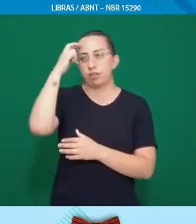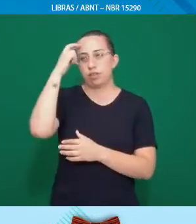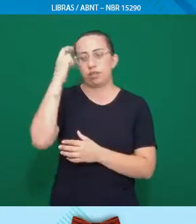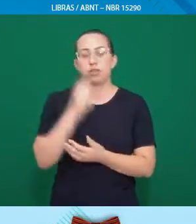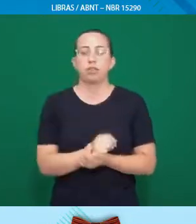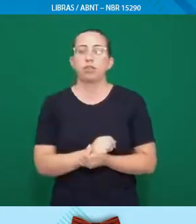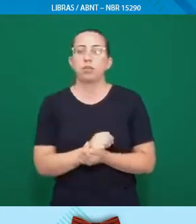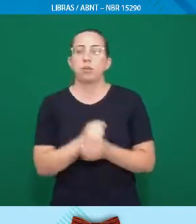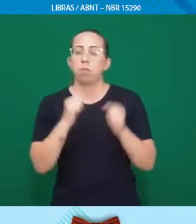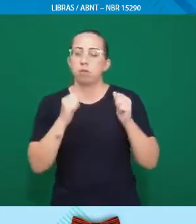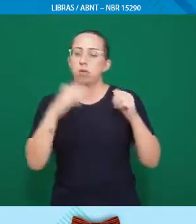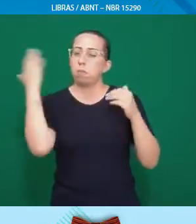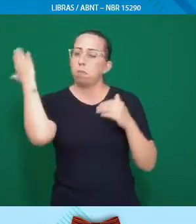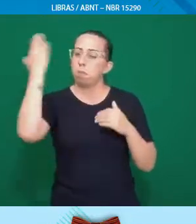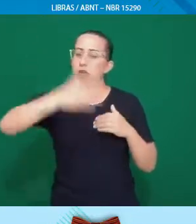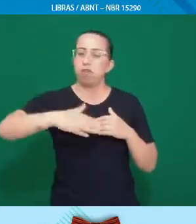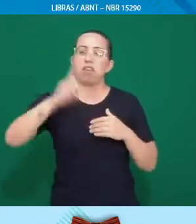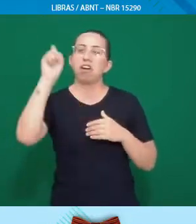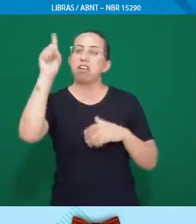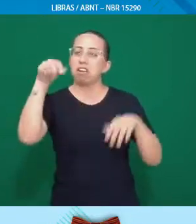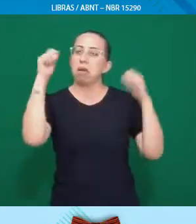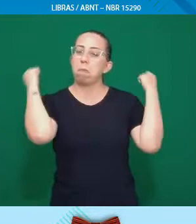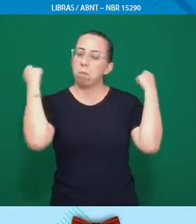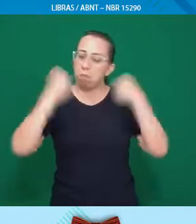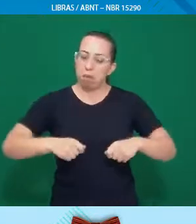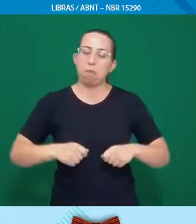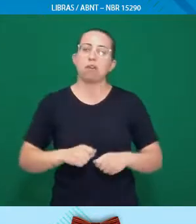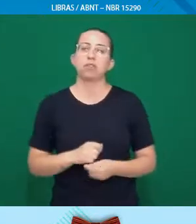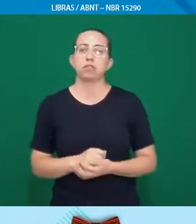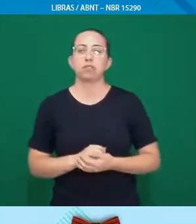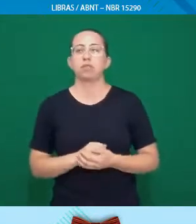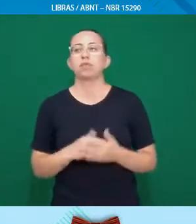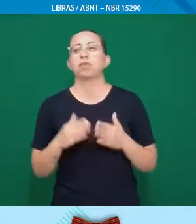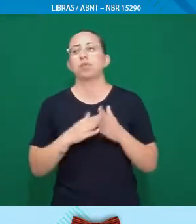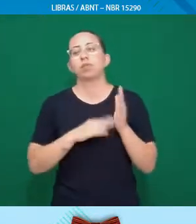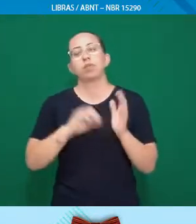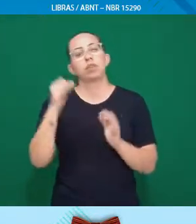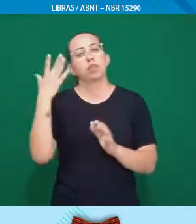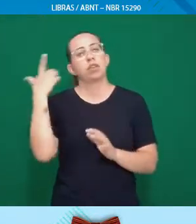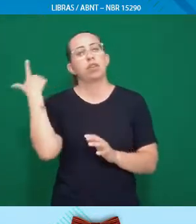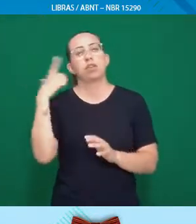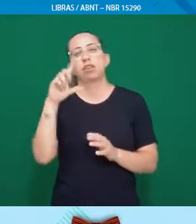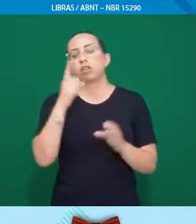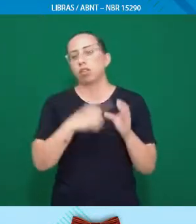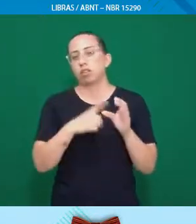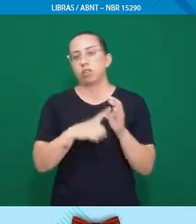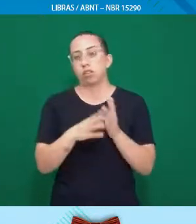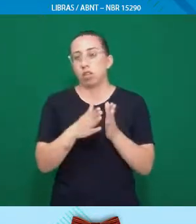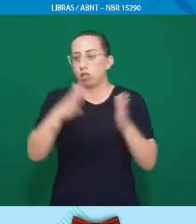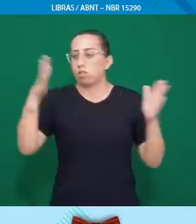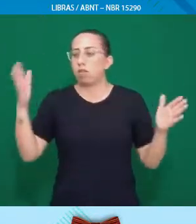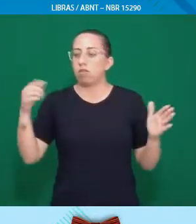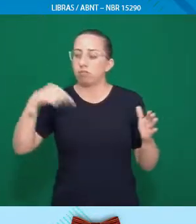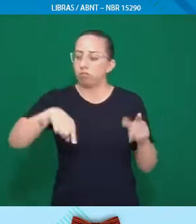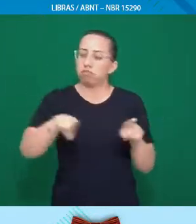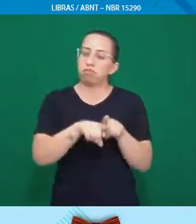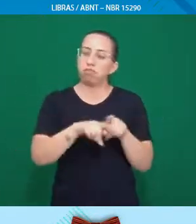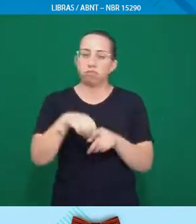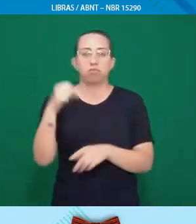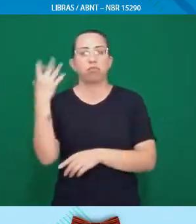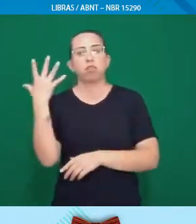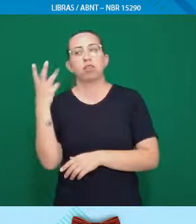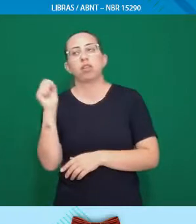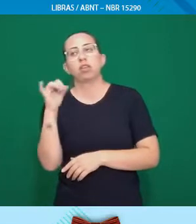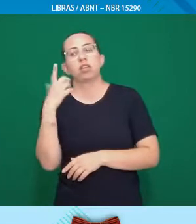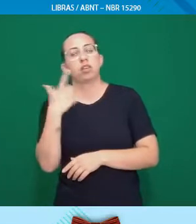que é possível e que tudo que acontece em outras cidades Bem desenvolvidas aqui também pode acontecer se nós